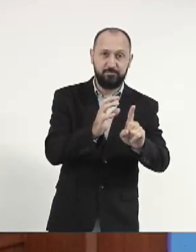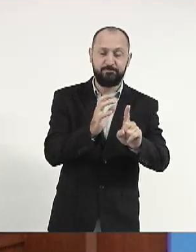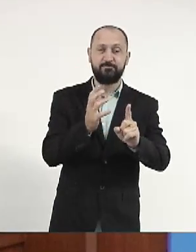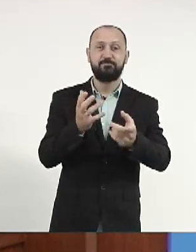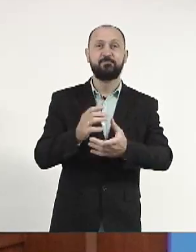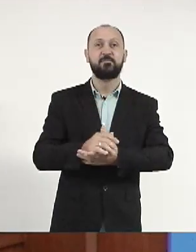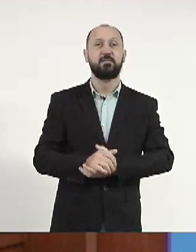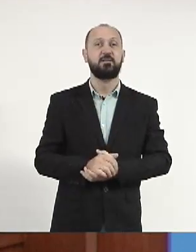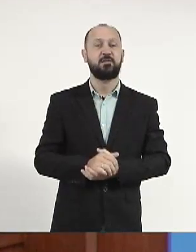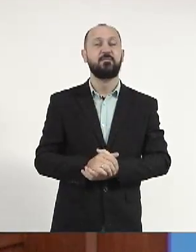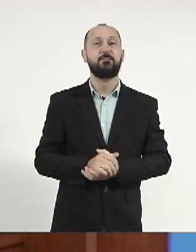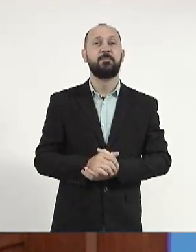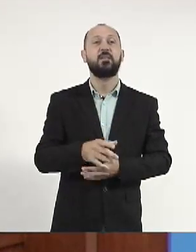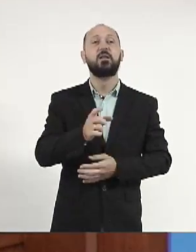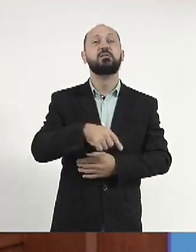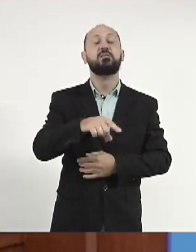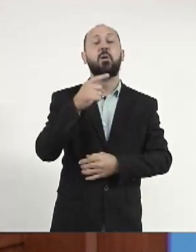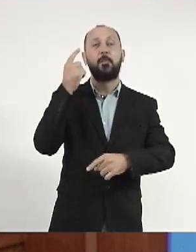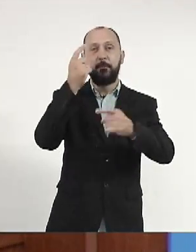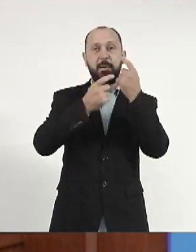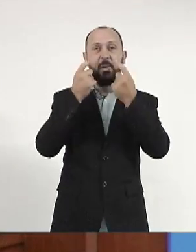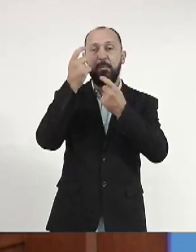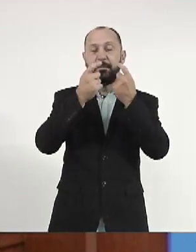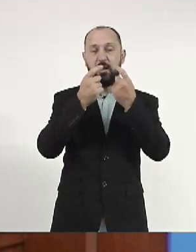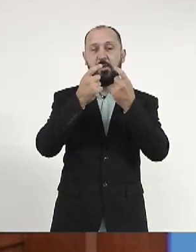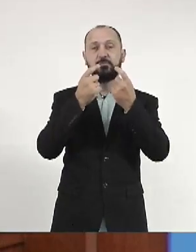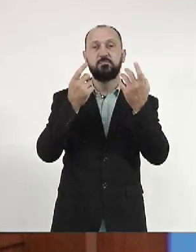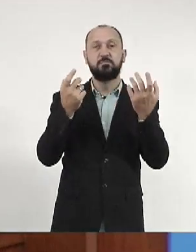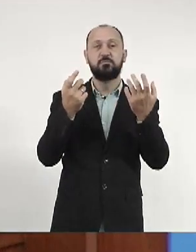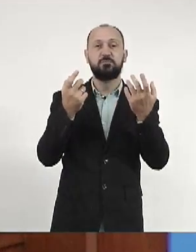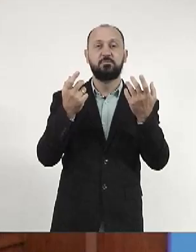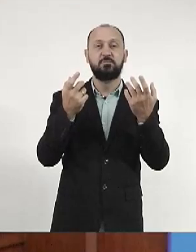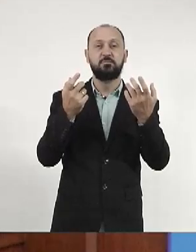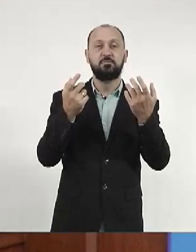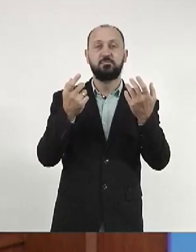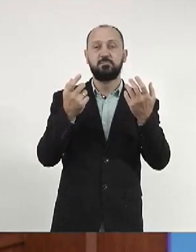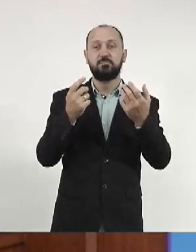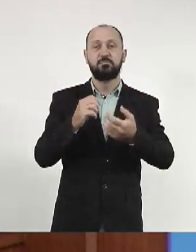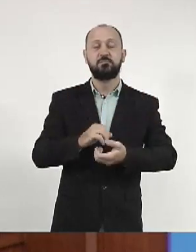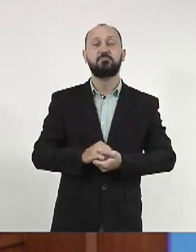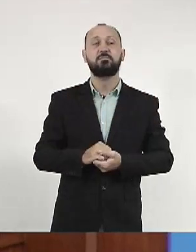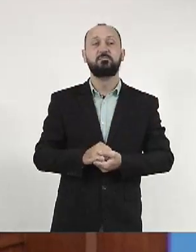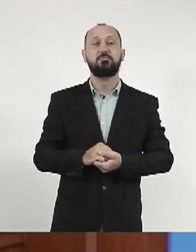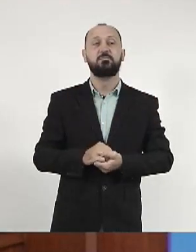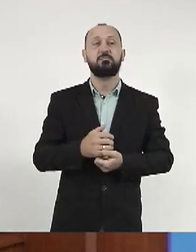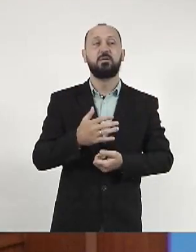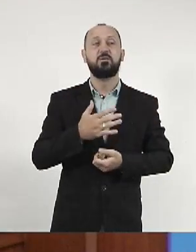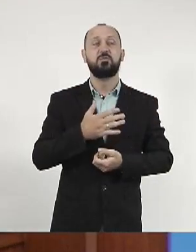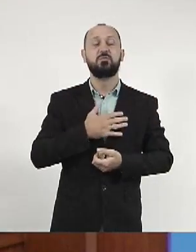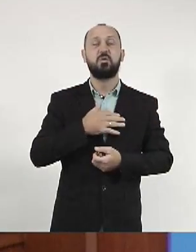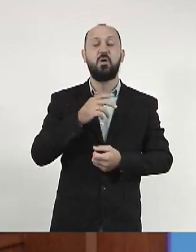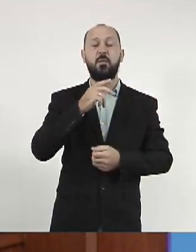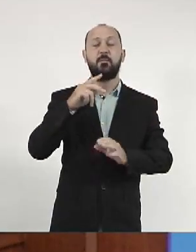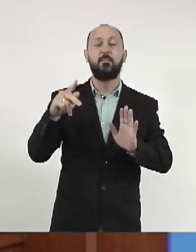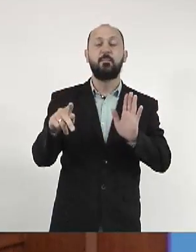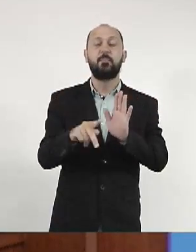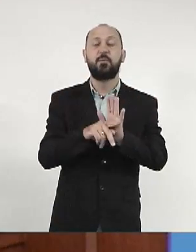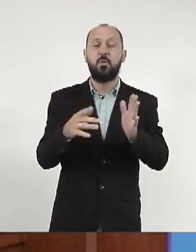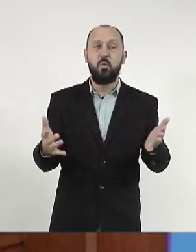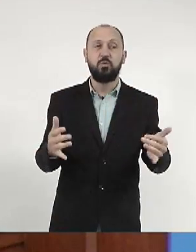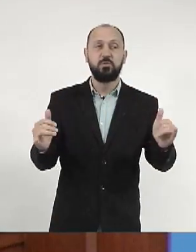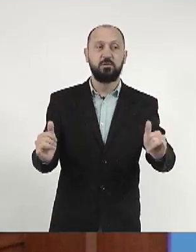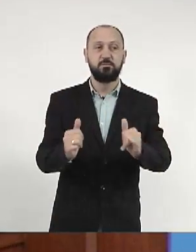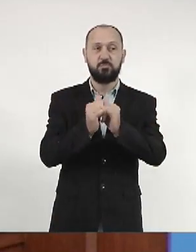República, eles estão preocupados com a sua anistia, hoje ou